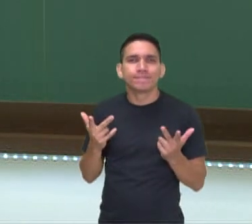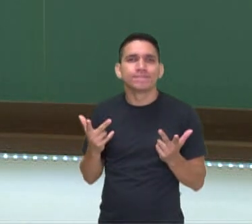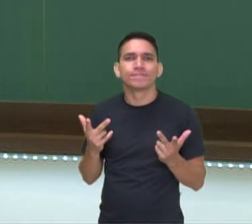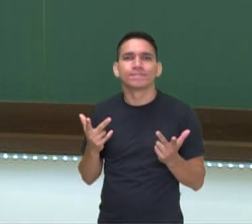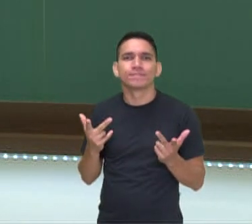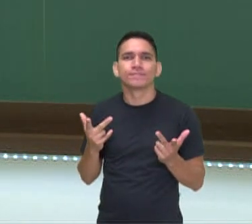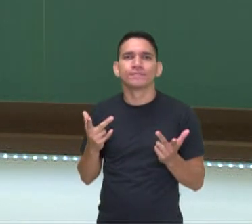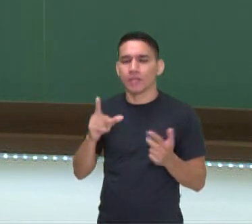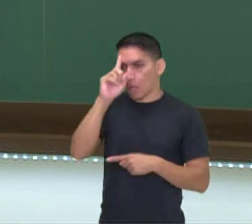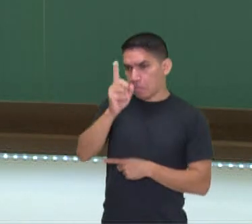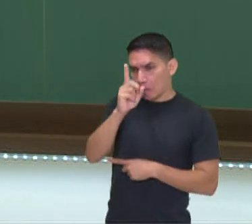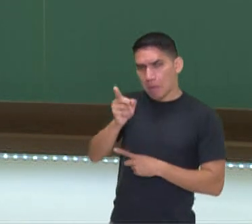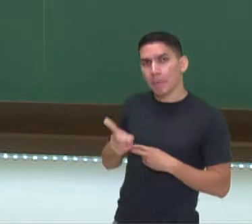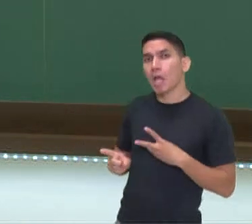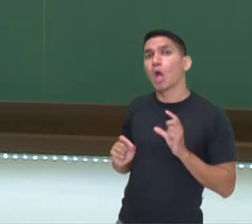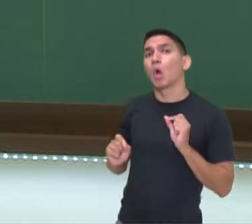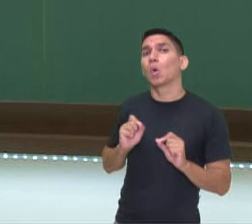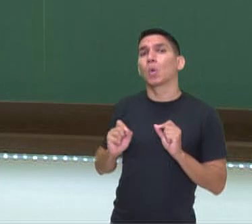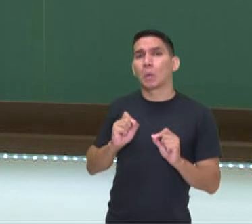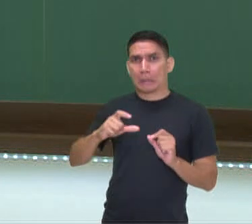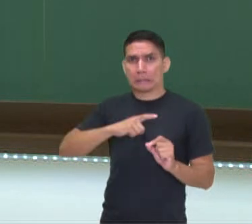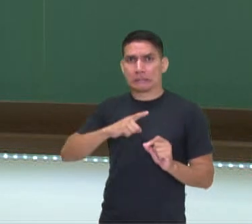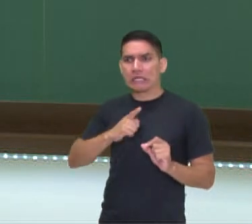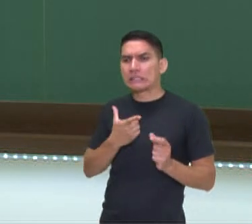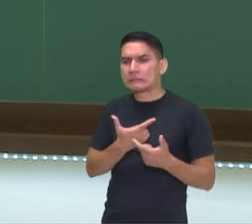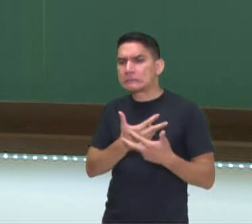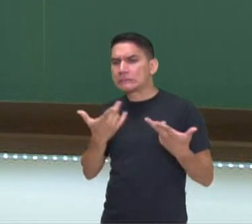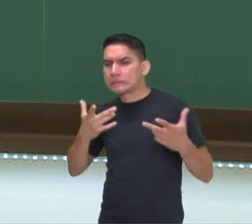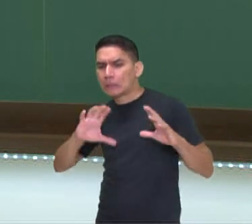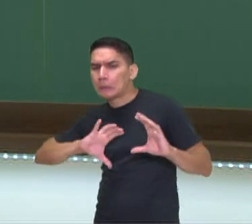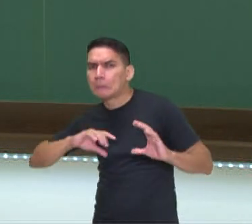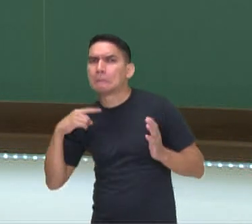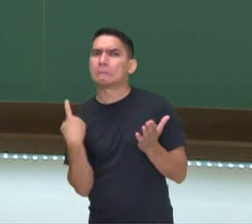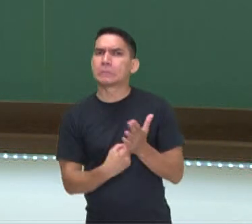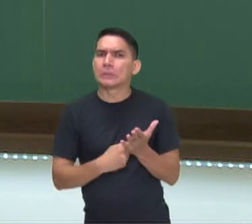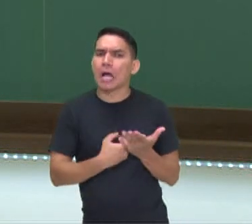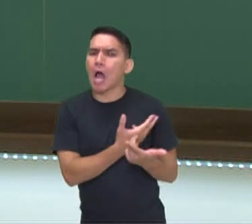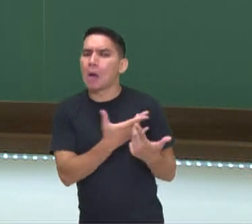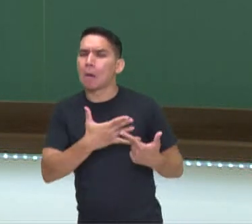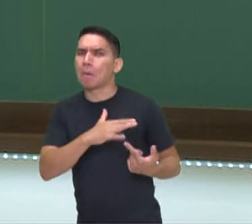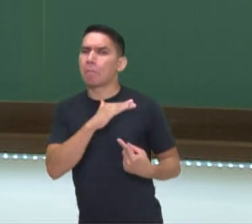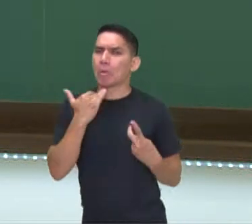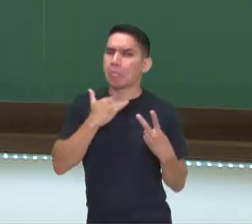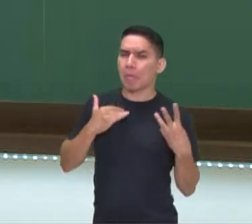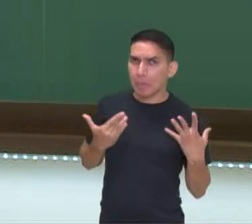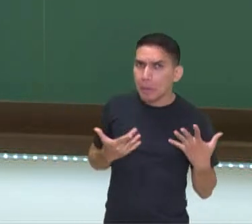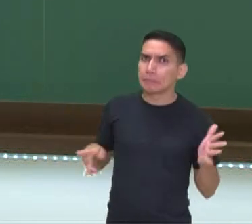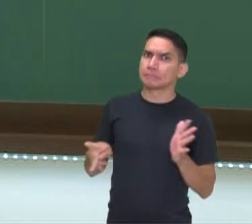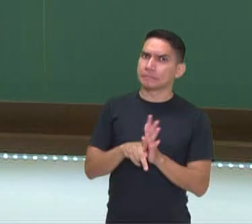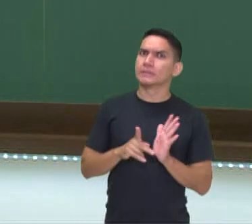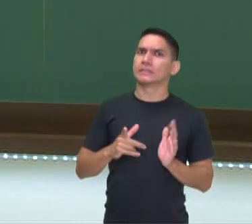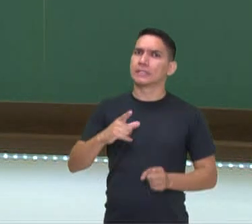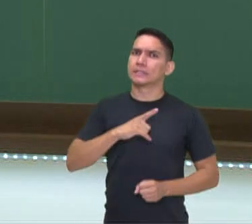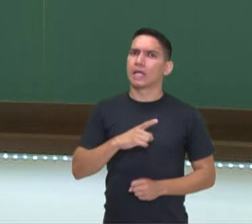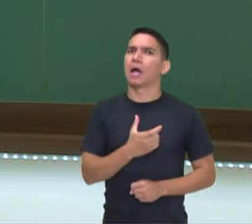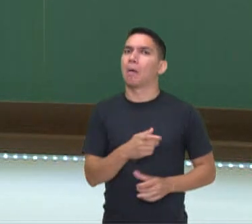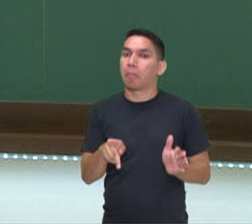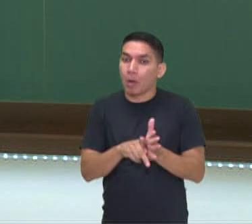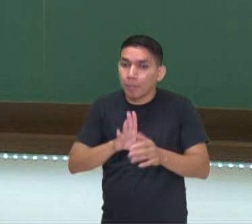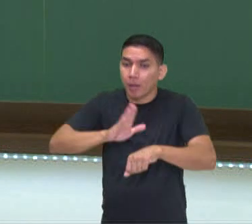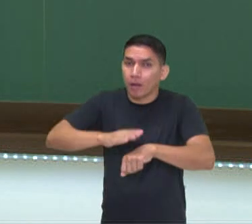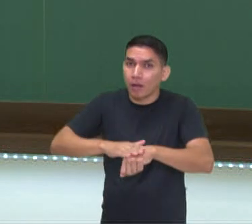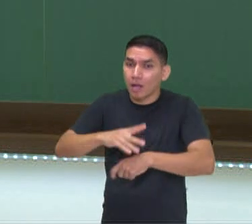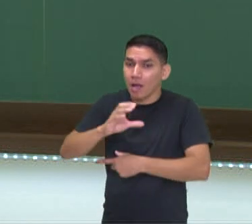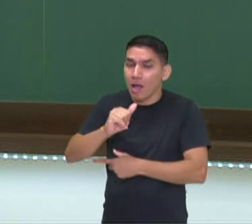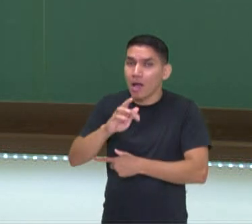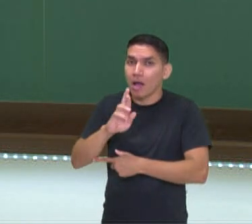dessa Inquisição, que gerou esse concílio, que botou muitas cabeças à prova, né? Até o próprio Carafa, que foi o Papa